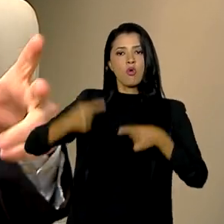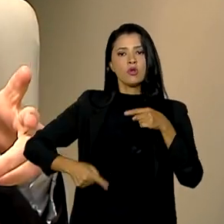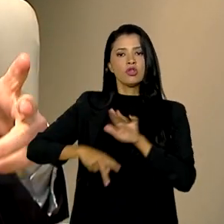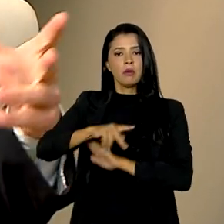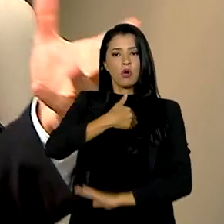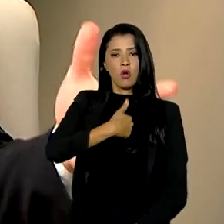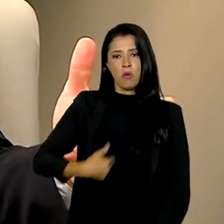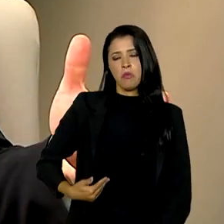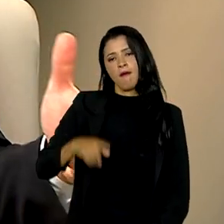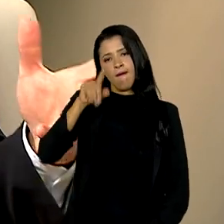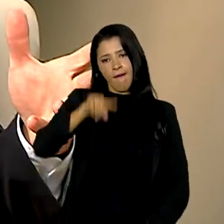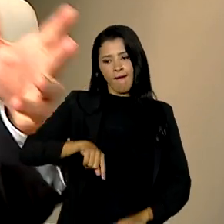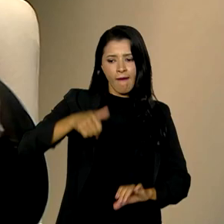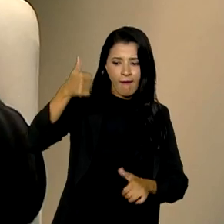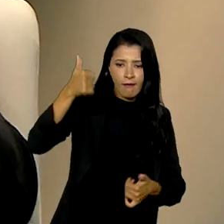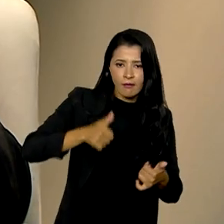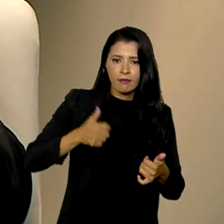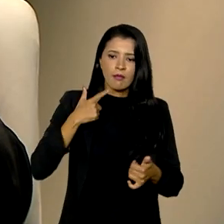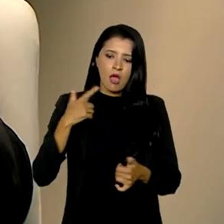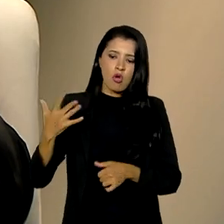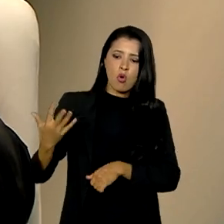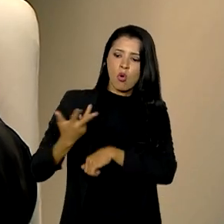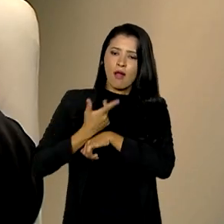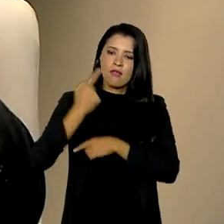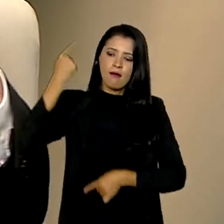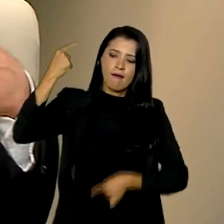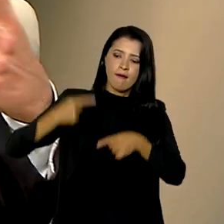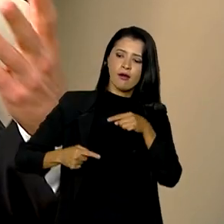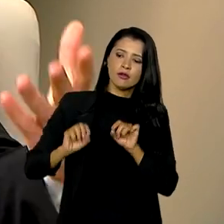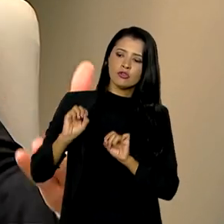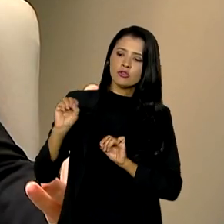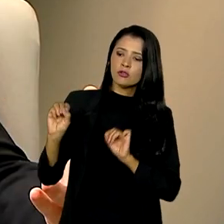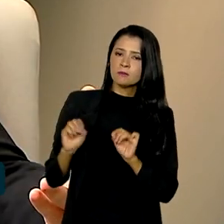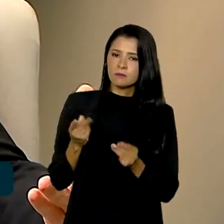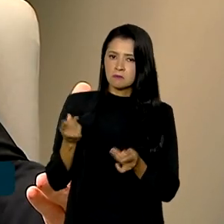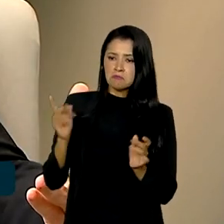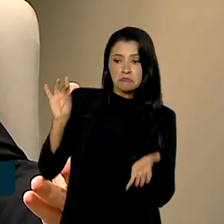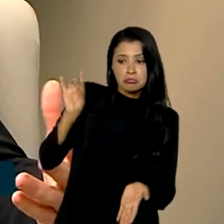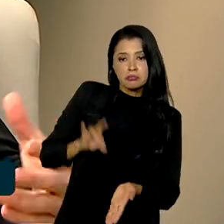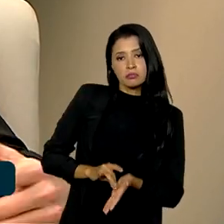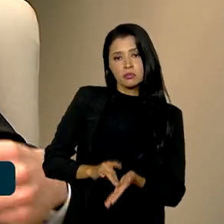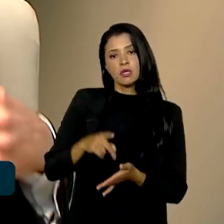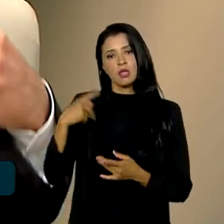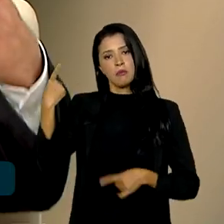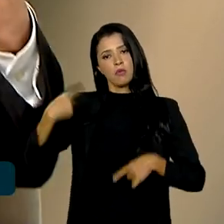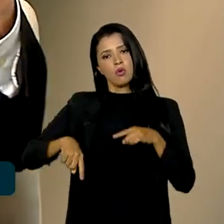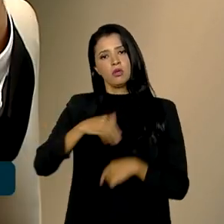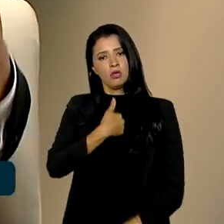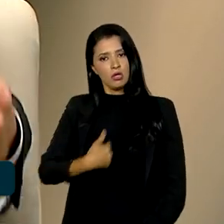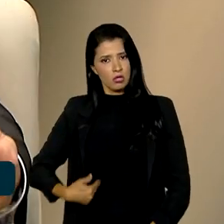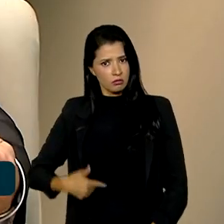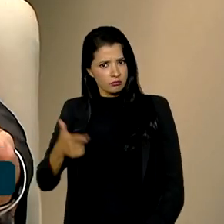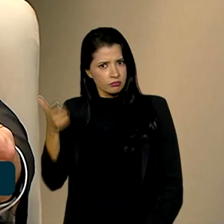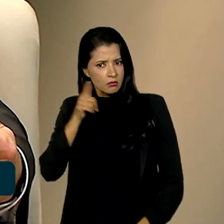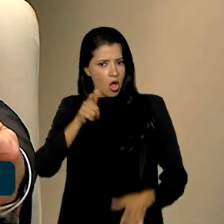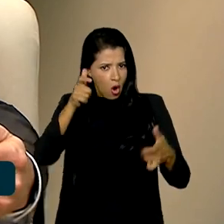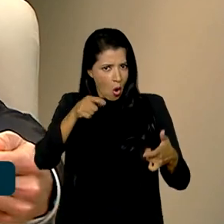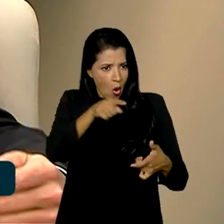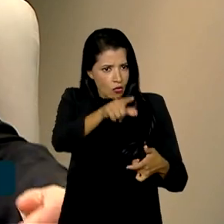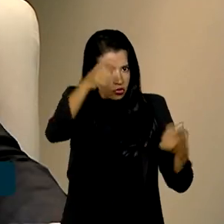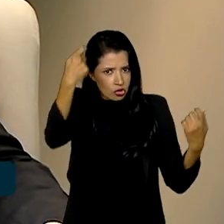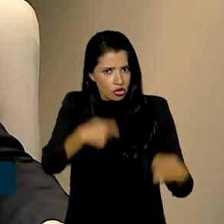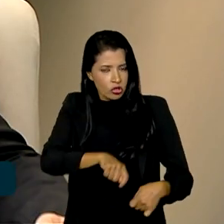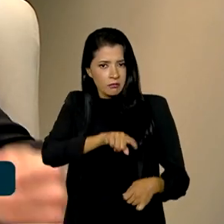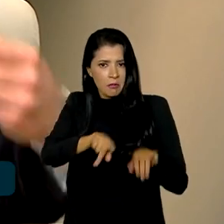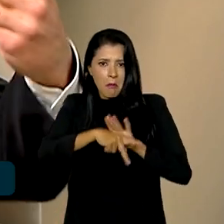basicamente significa avaliar a qualidade das políticas públicas e a eficiência das políticas públicas, se elas estão chegando onde elas deveriam